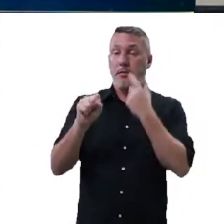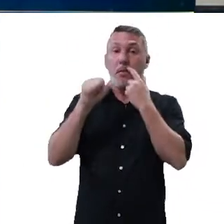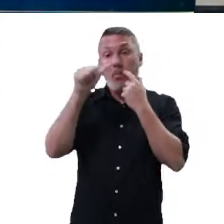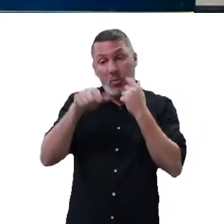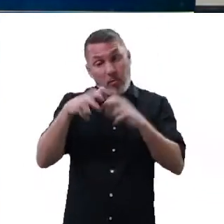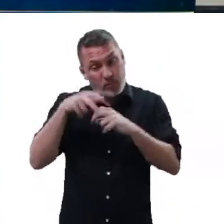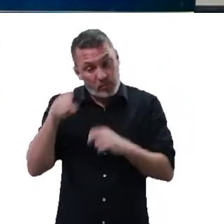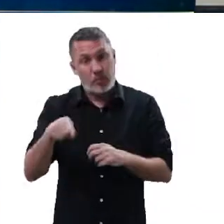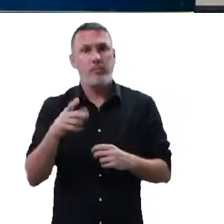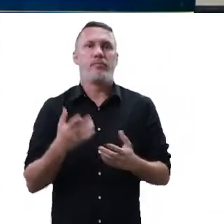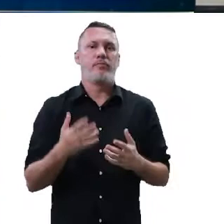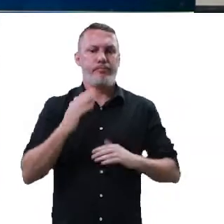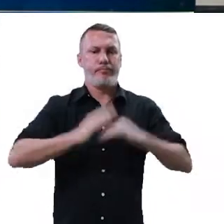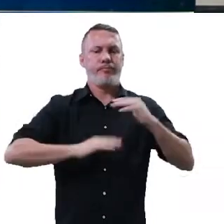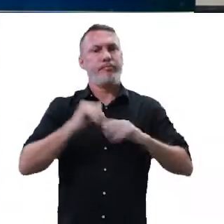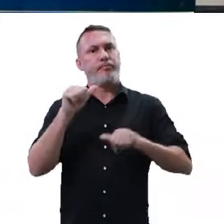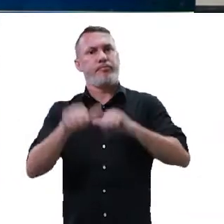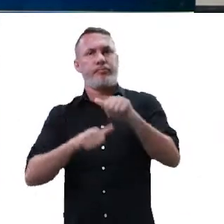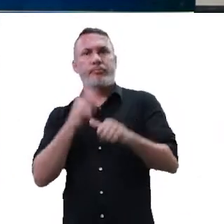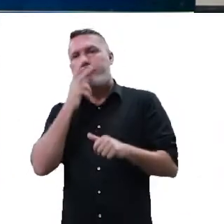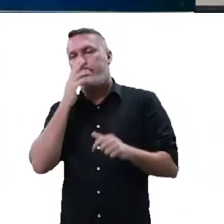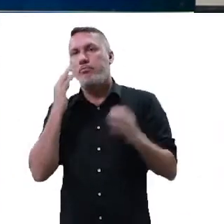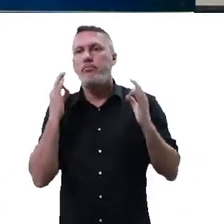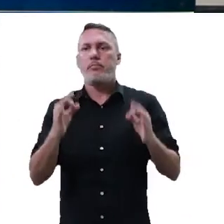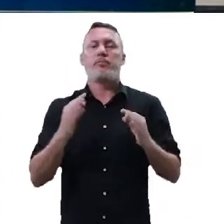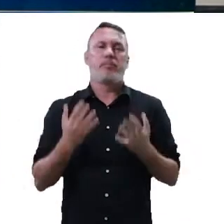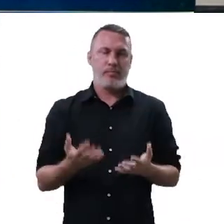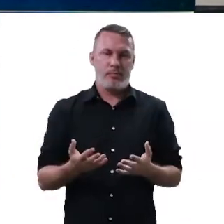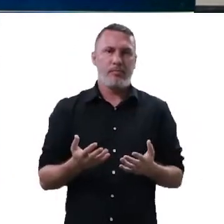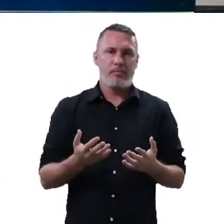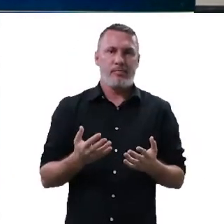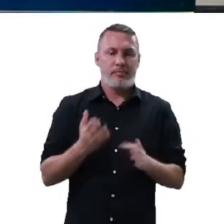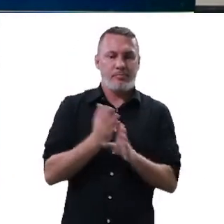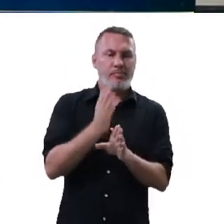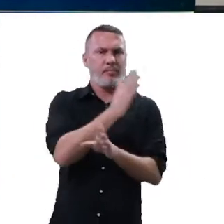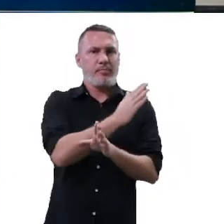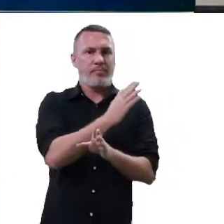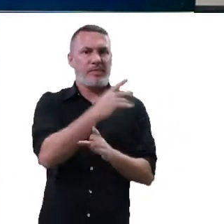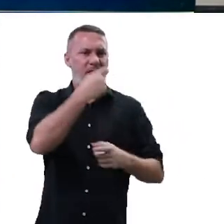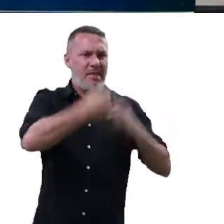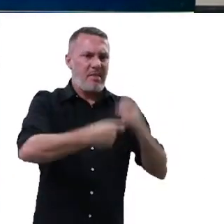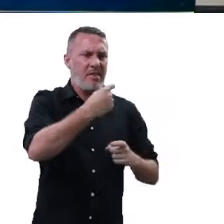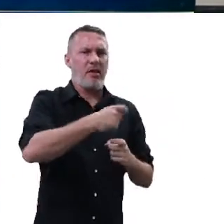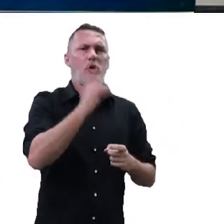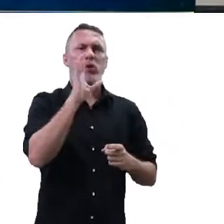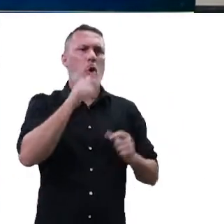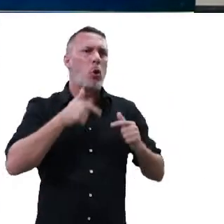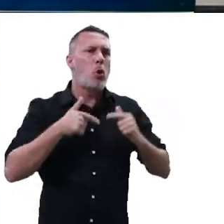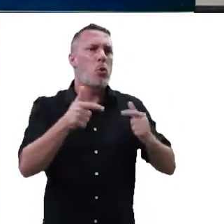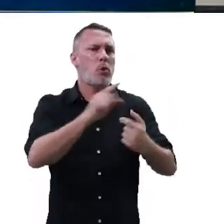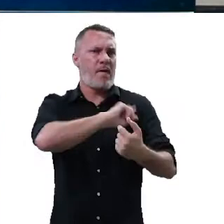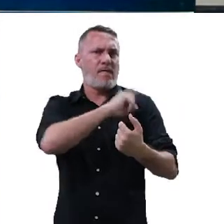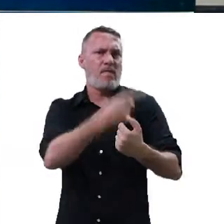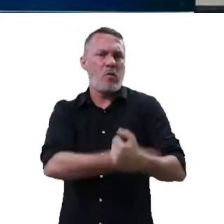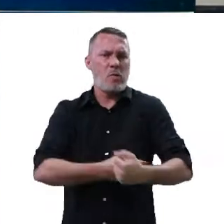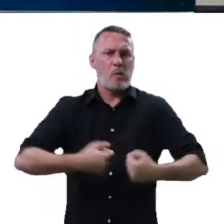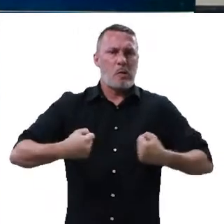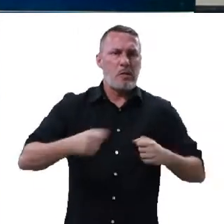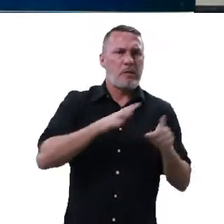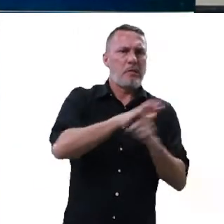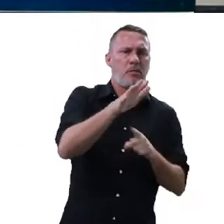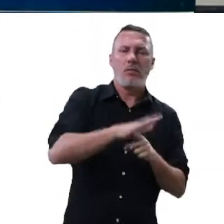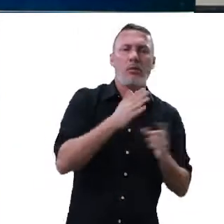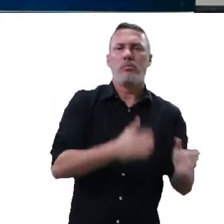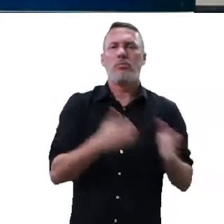tem um problema prático, que é o problema de você se falar bem, ser um bom orador, mas ela vai